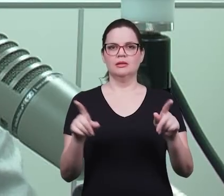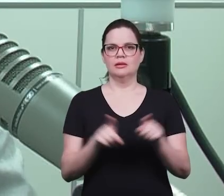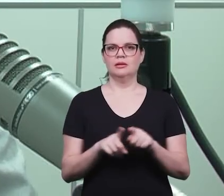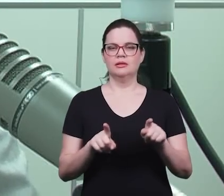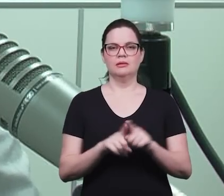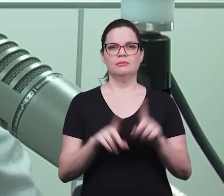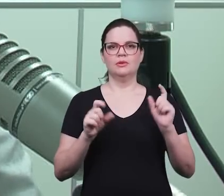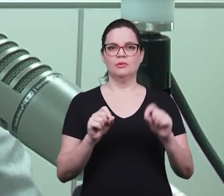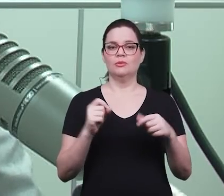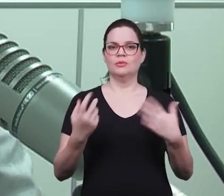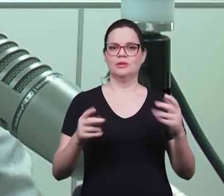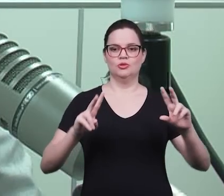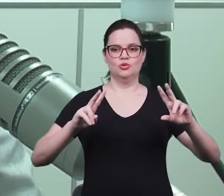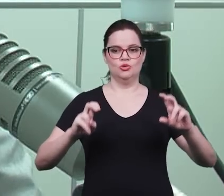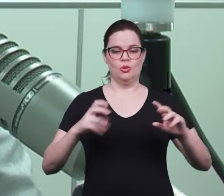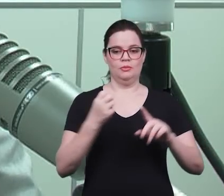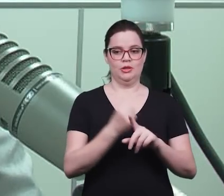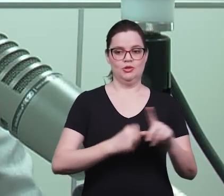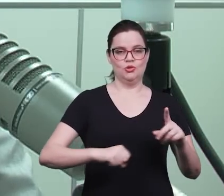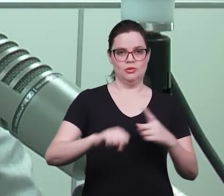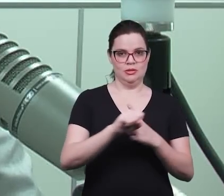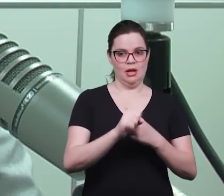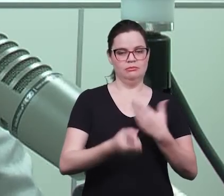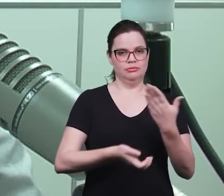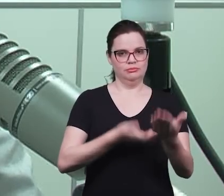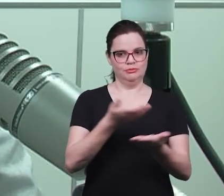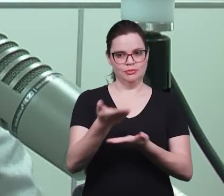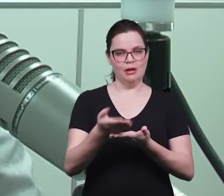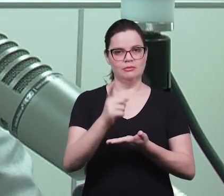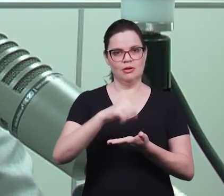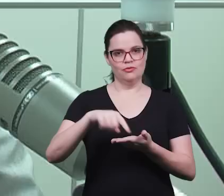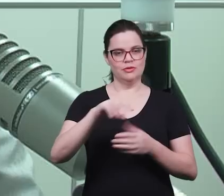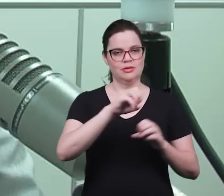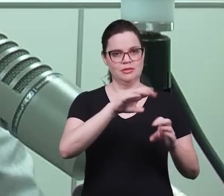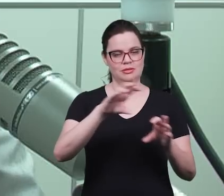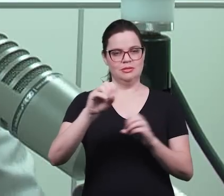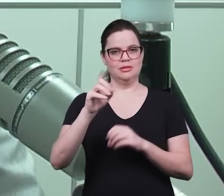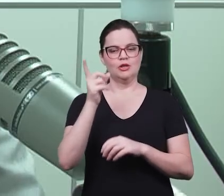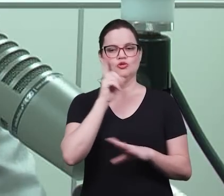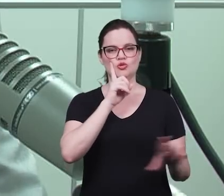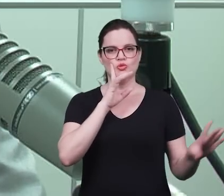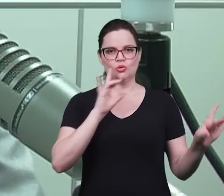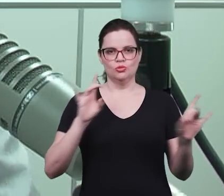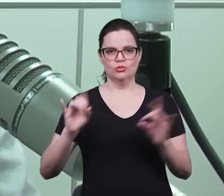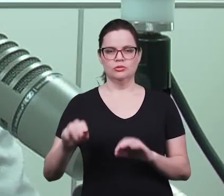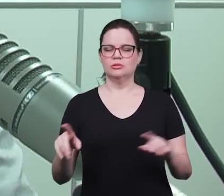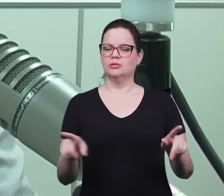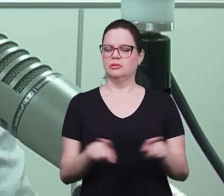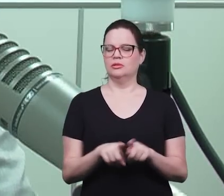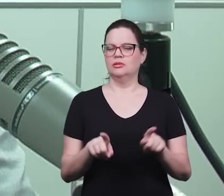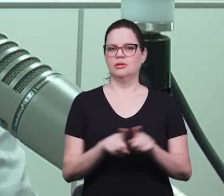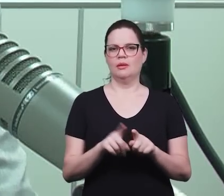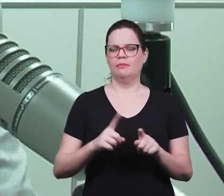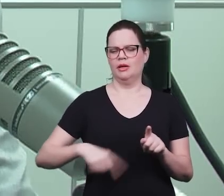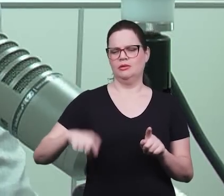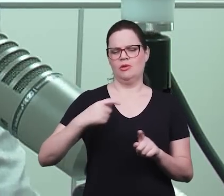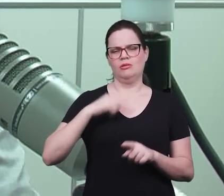cuidado sobre aspectos sociais, que dizem respeito ao cotidiano, além, obviamente, daquilo que